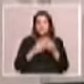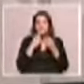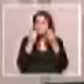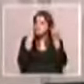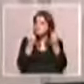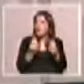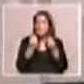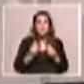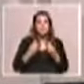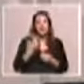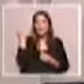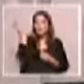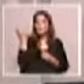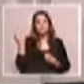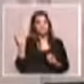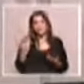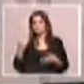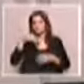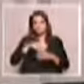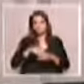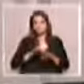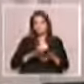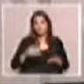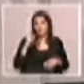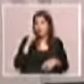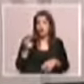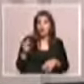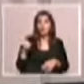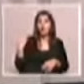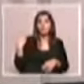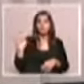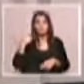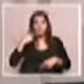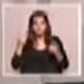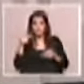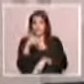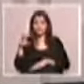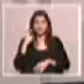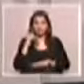que faz parte da nossa cultura, veja-se o que aconteceu recentemente e que já foi invocado aqui na peça,